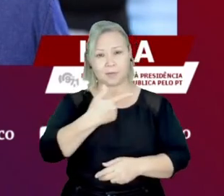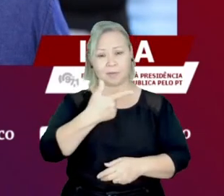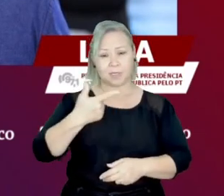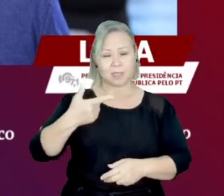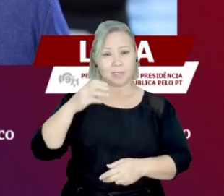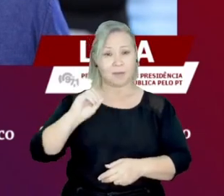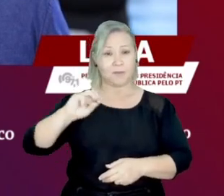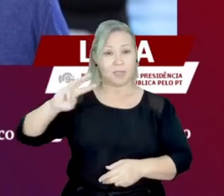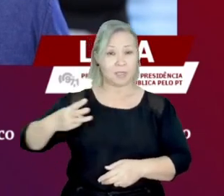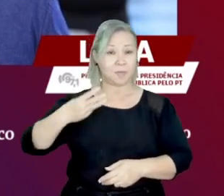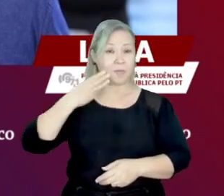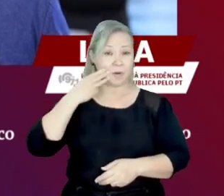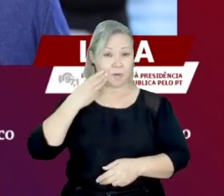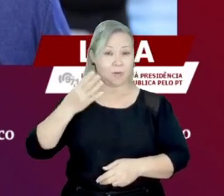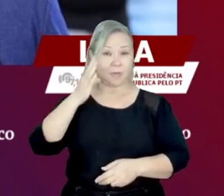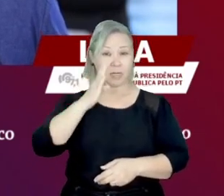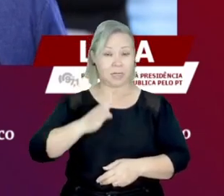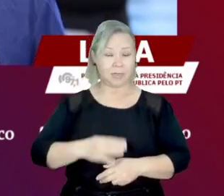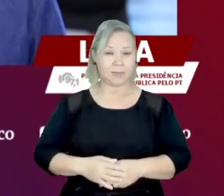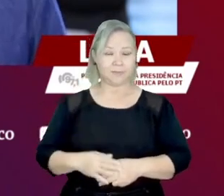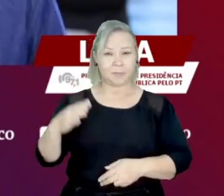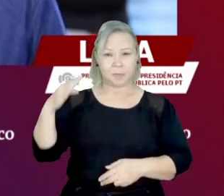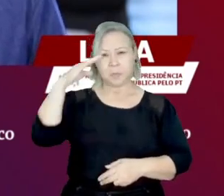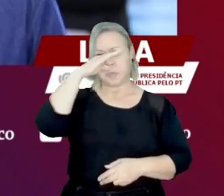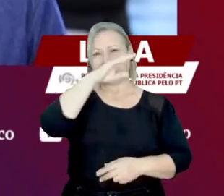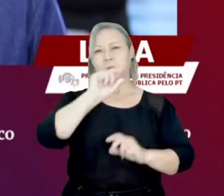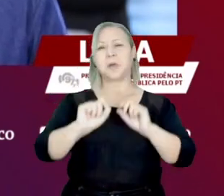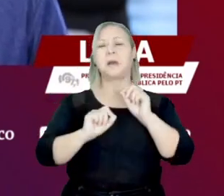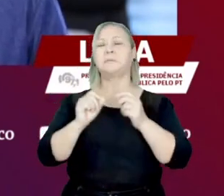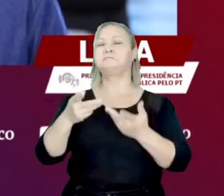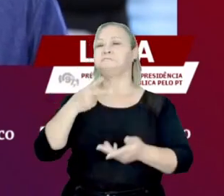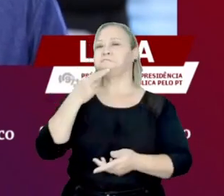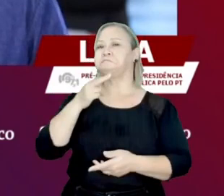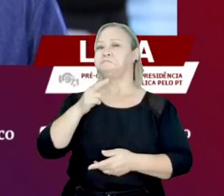Jair Bolsonaro. Olha,